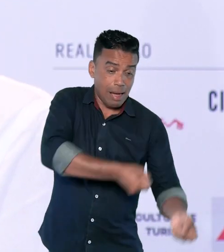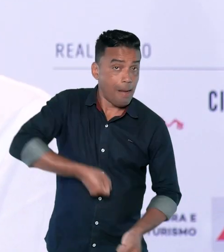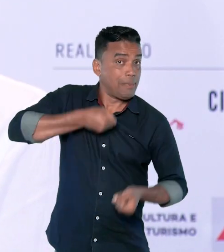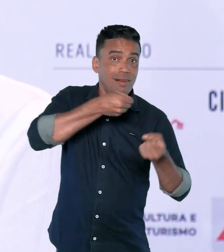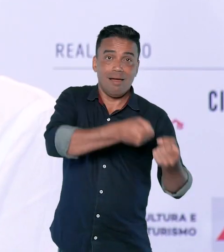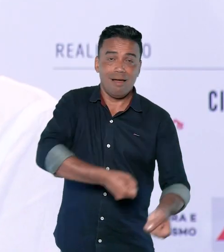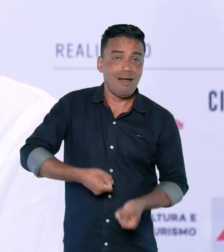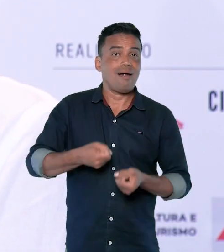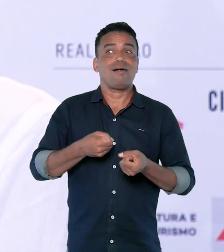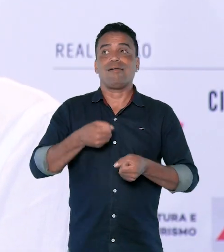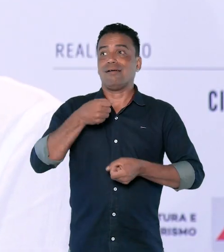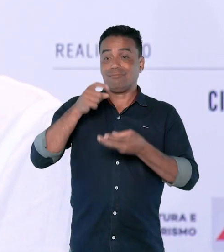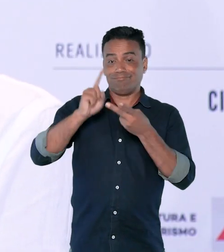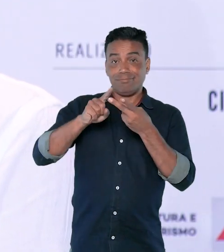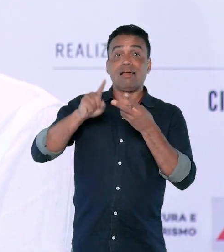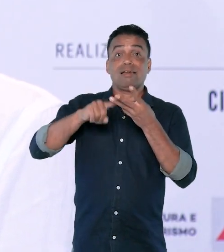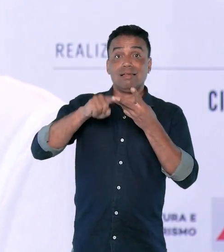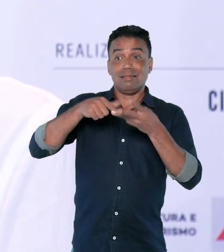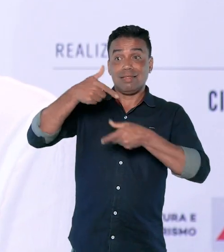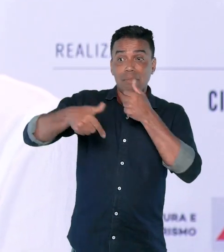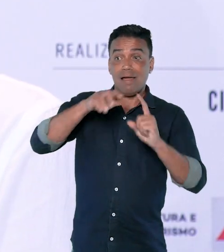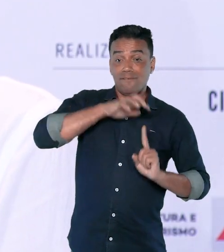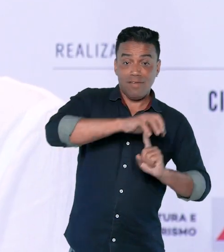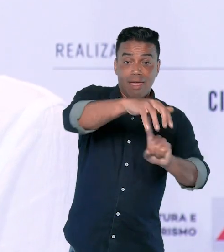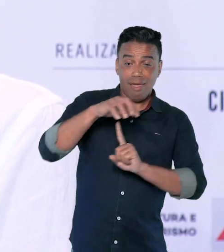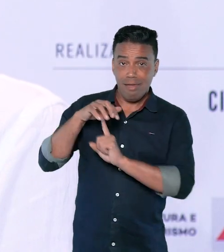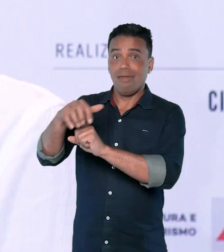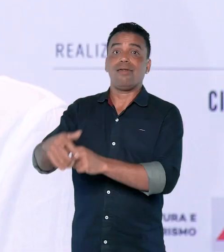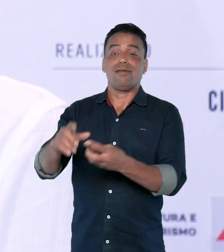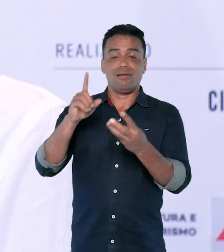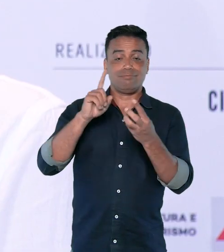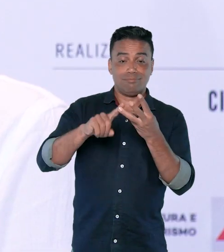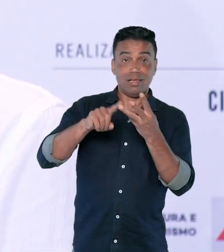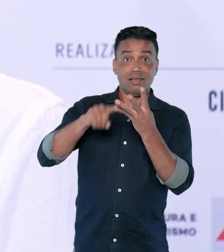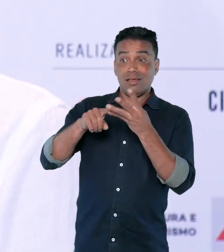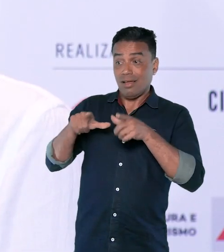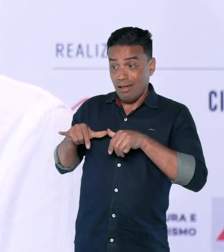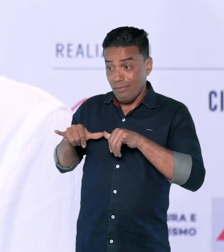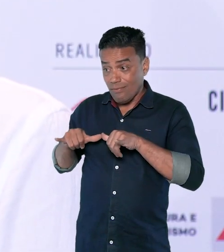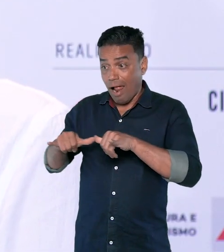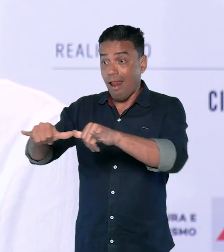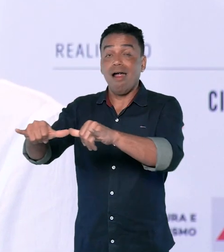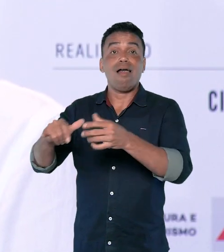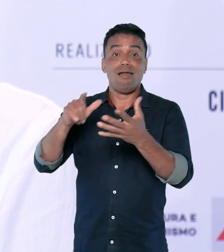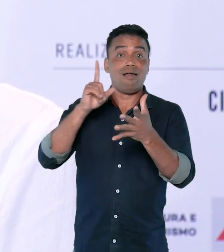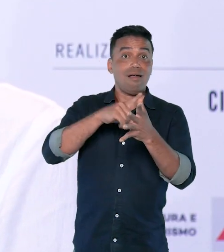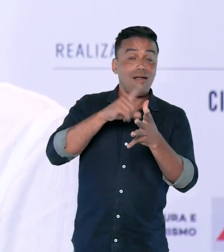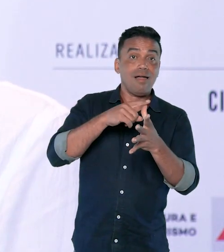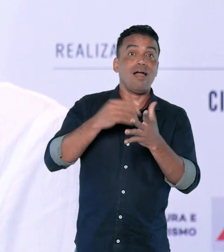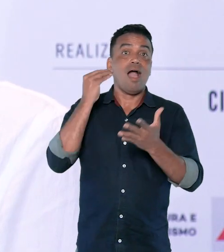fiz, de trabalhar em feira livre, supermercado, lanchonete, enfim, eu fiz muita coisa antes de me tornar